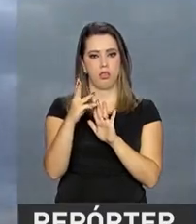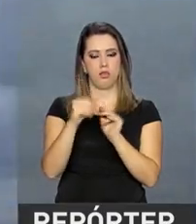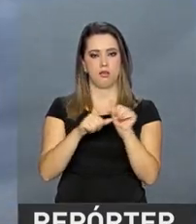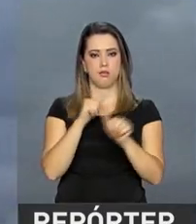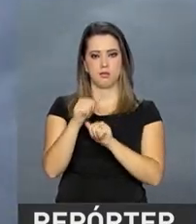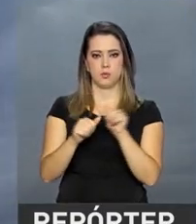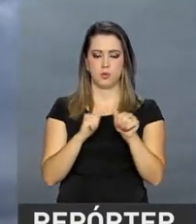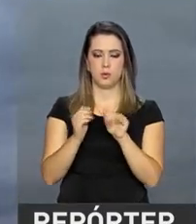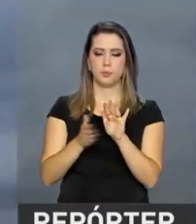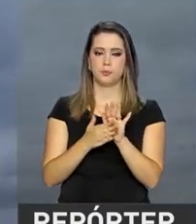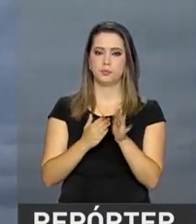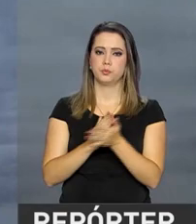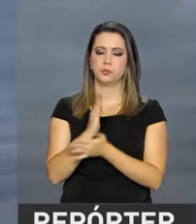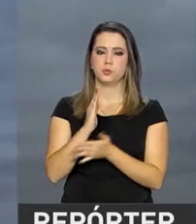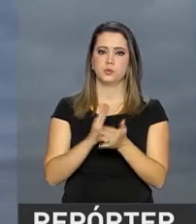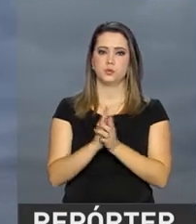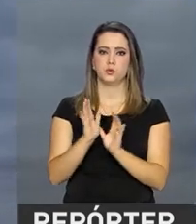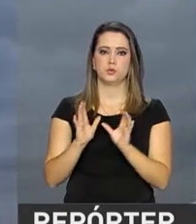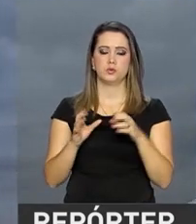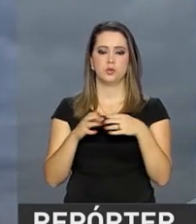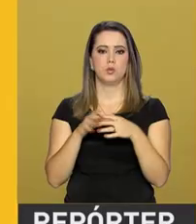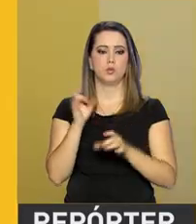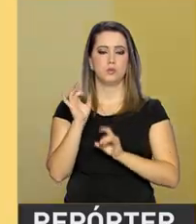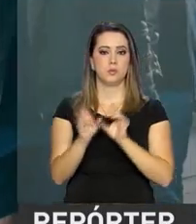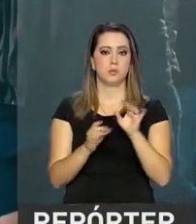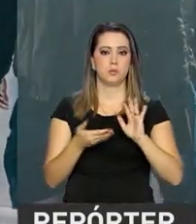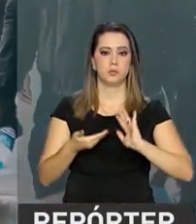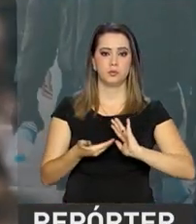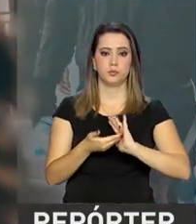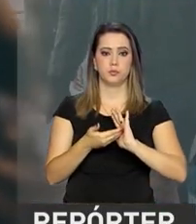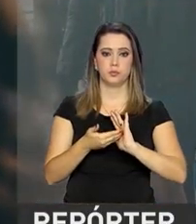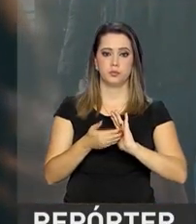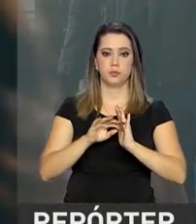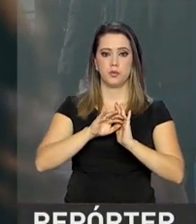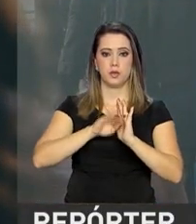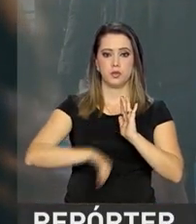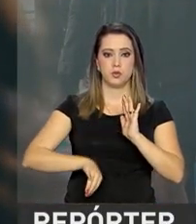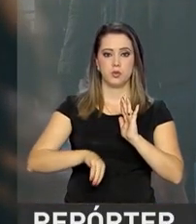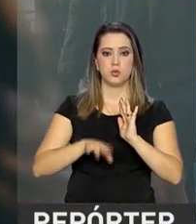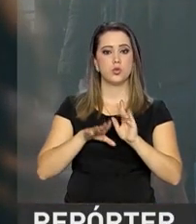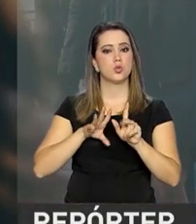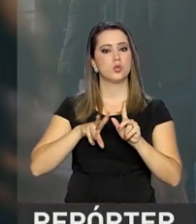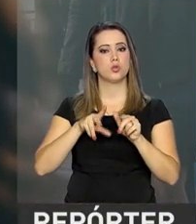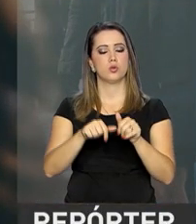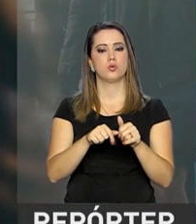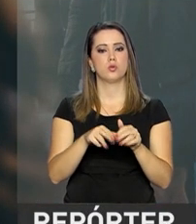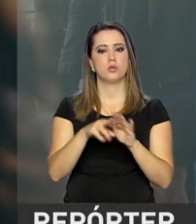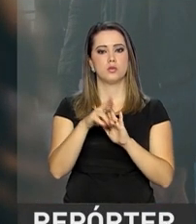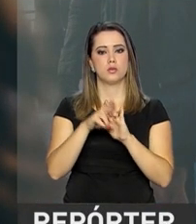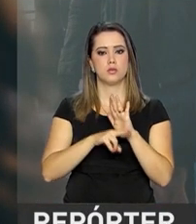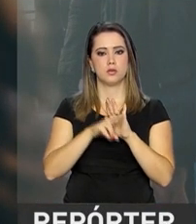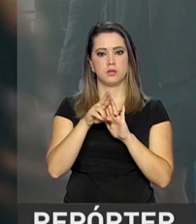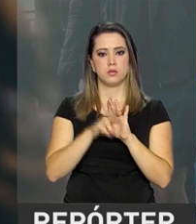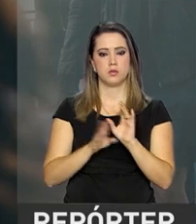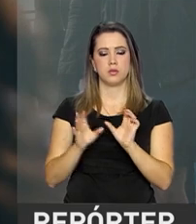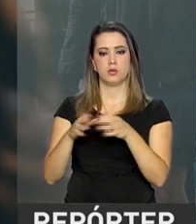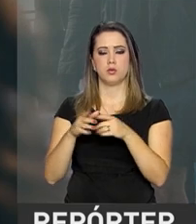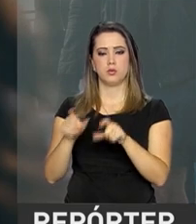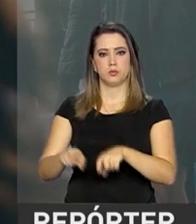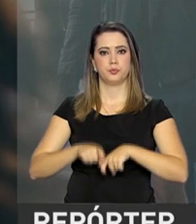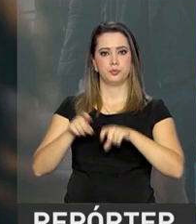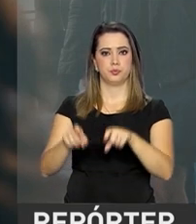ao que foi aprovado na comissão especial da câmara a exclusão de qualquer alteração nas regras de aposentadoria para o trabalhador